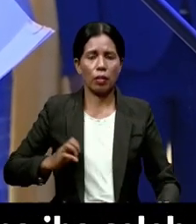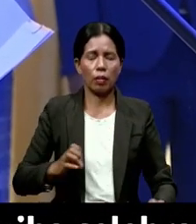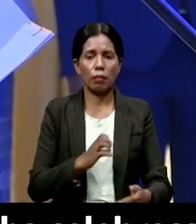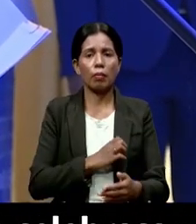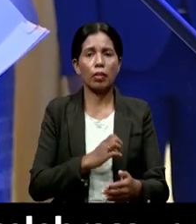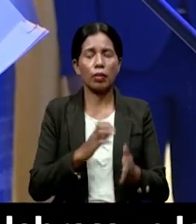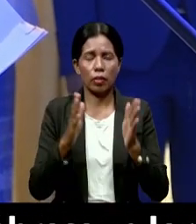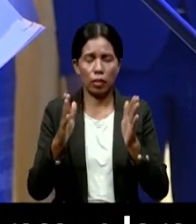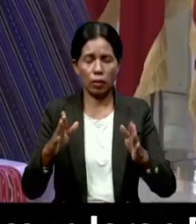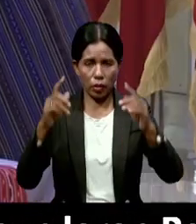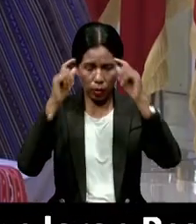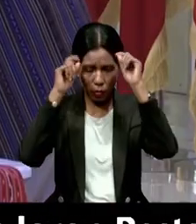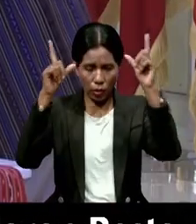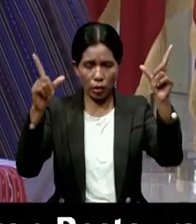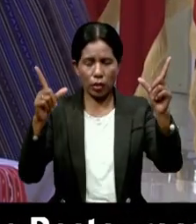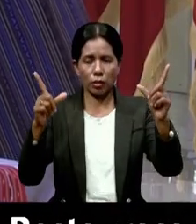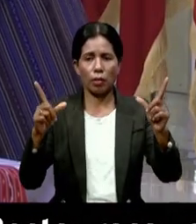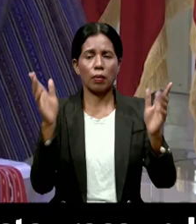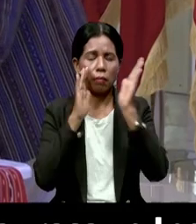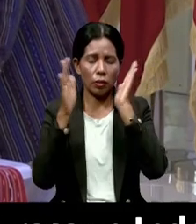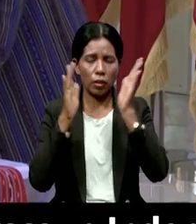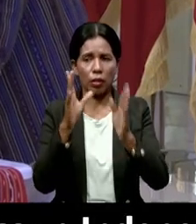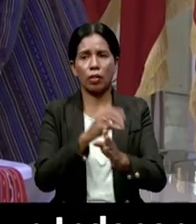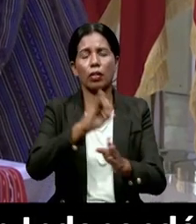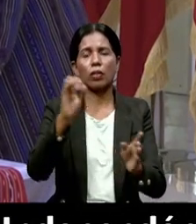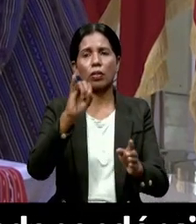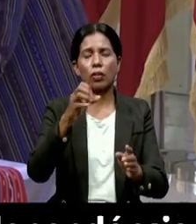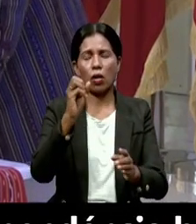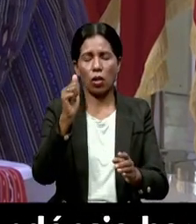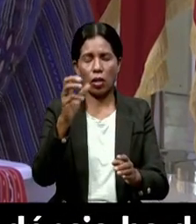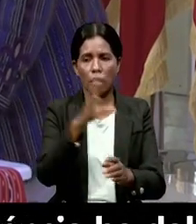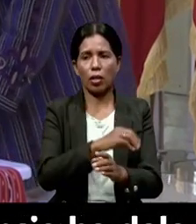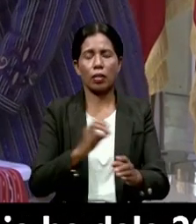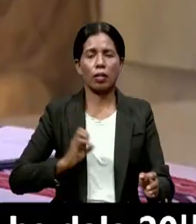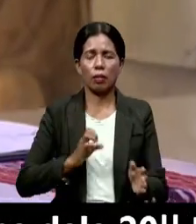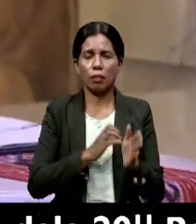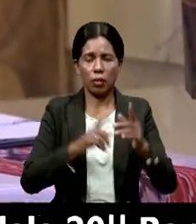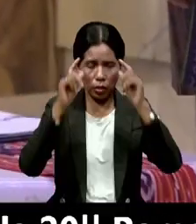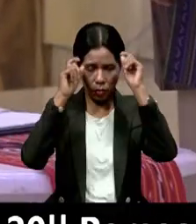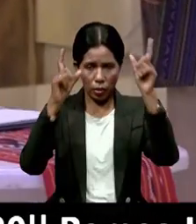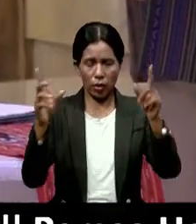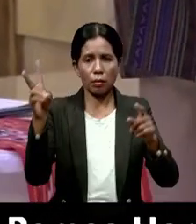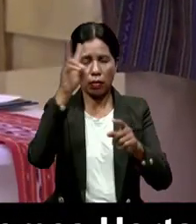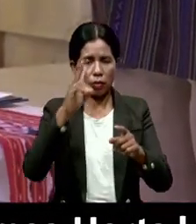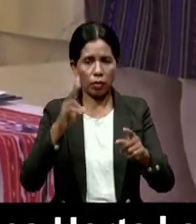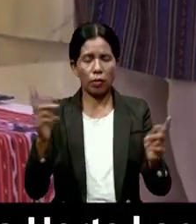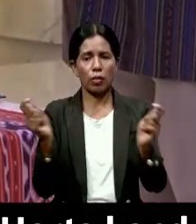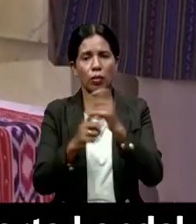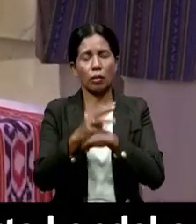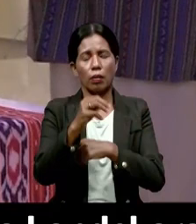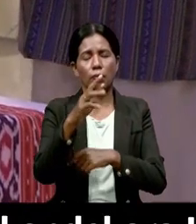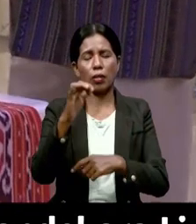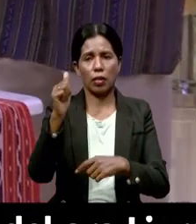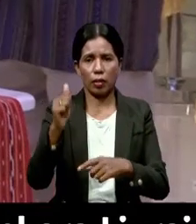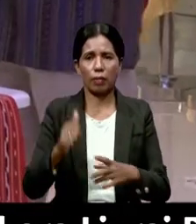Malásia. Foi troca Joana Veneranda Amaral no João Pereira no da embaixador Timor-Leste da Vietnã. Foi troca Maria Holandina